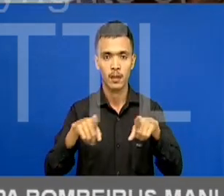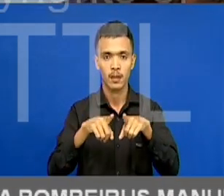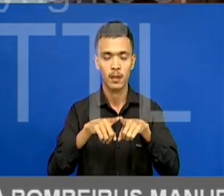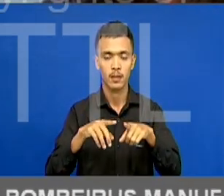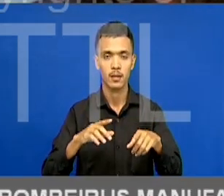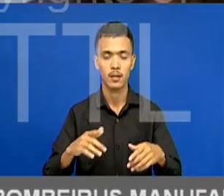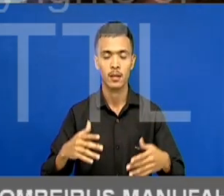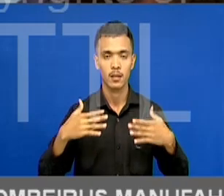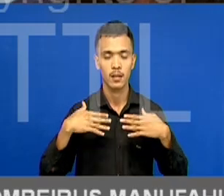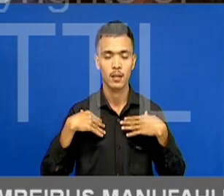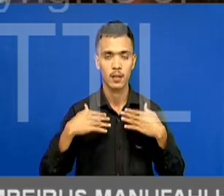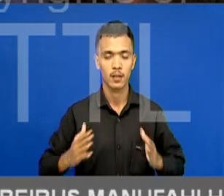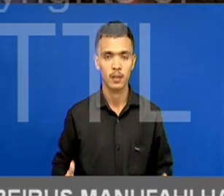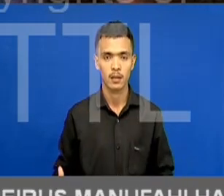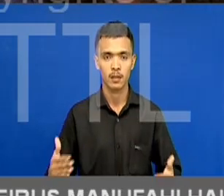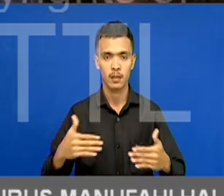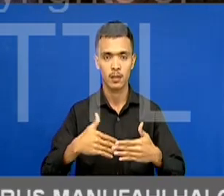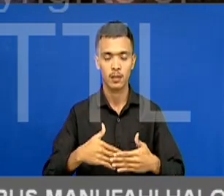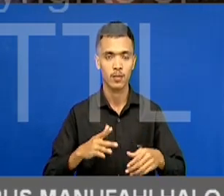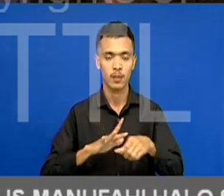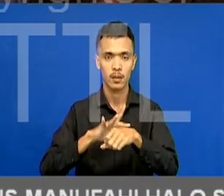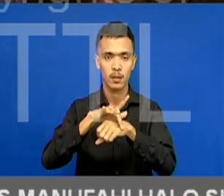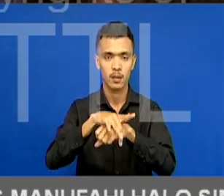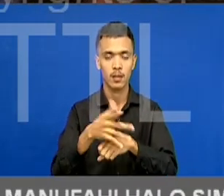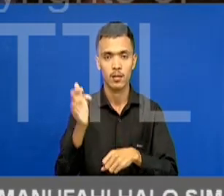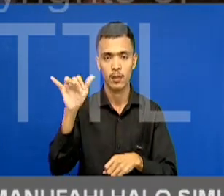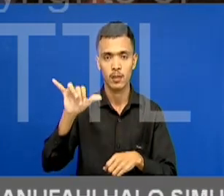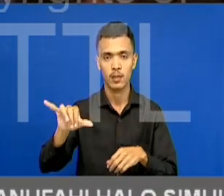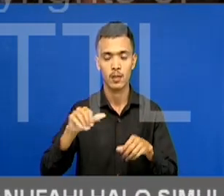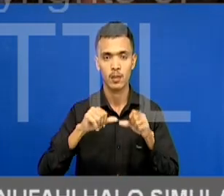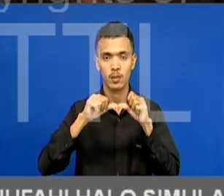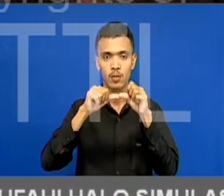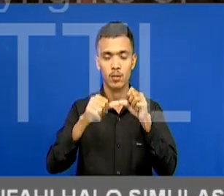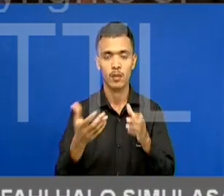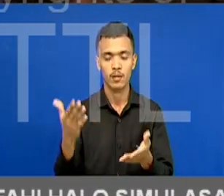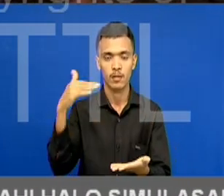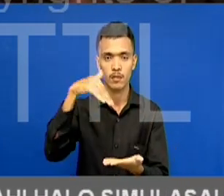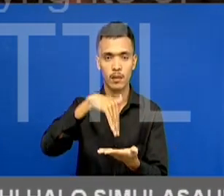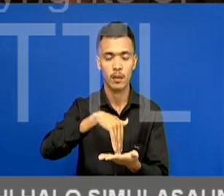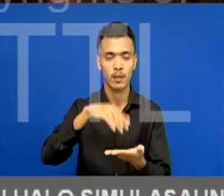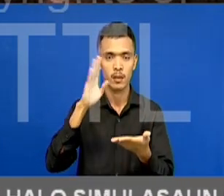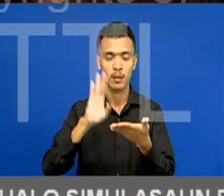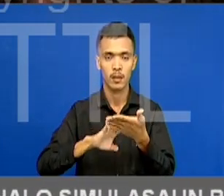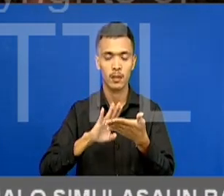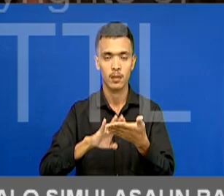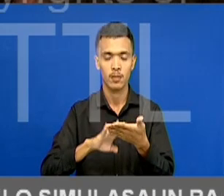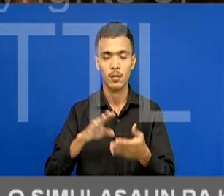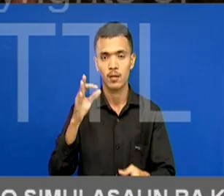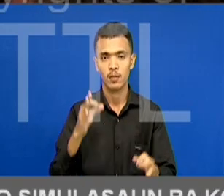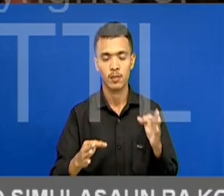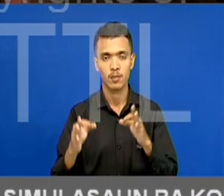ka o problema selo ke relasion o insa sira bele continua fali sira nian escola. Então, ia